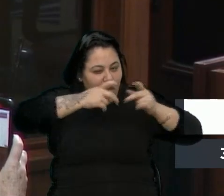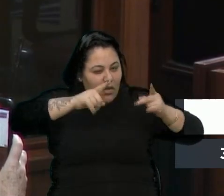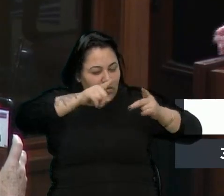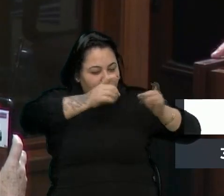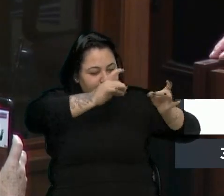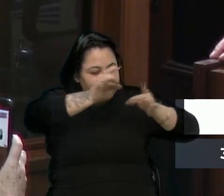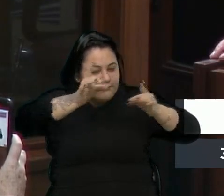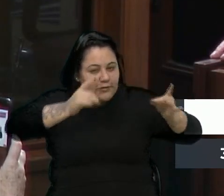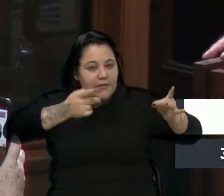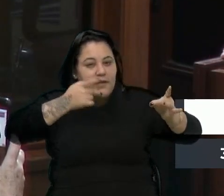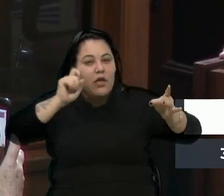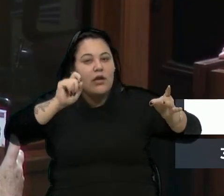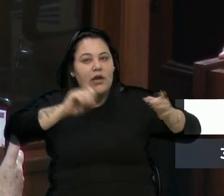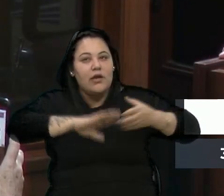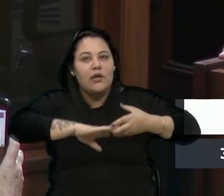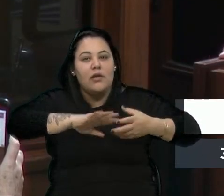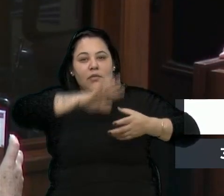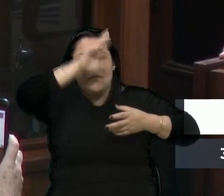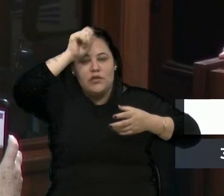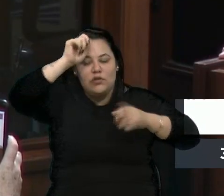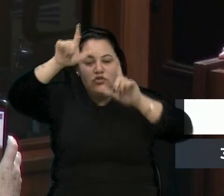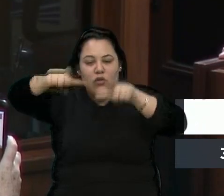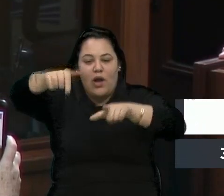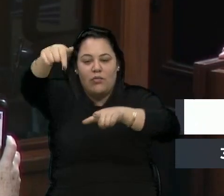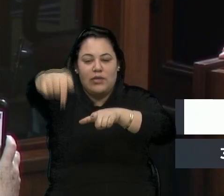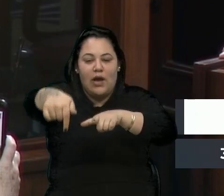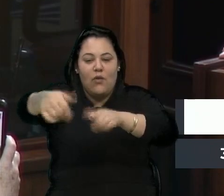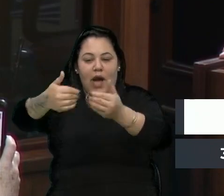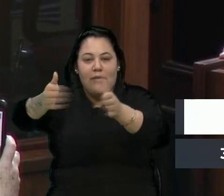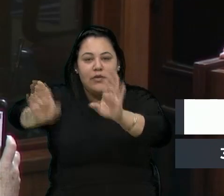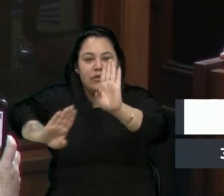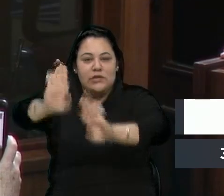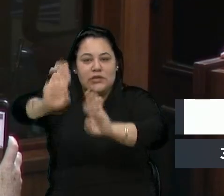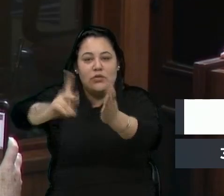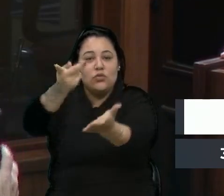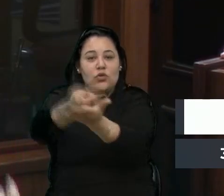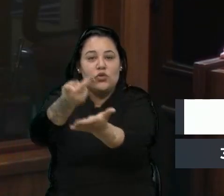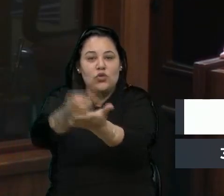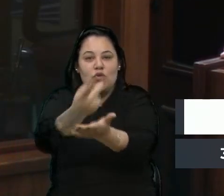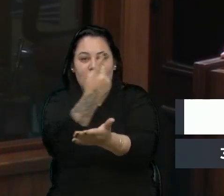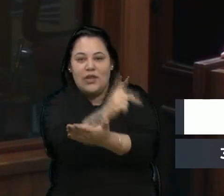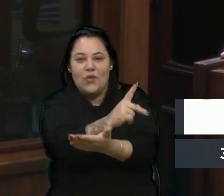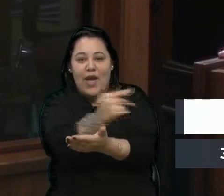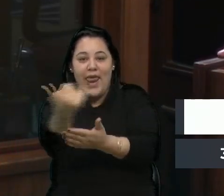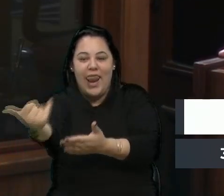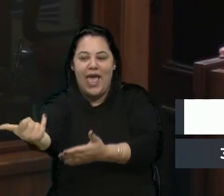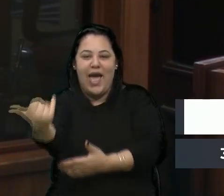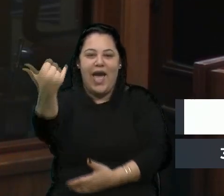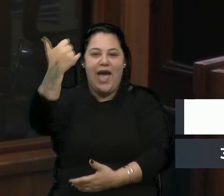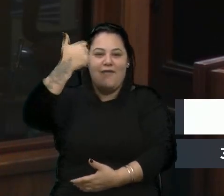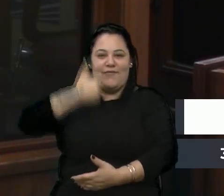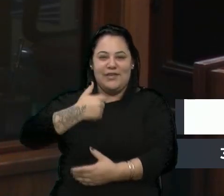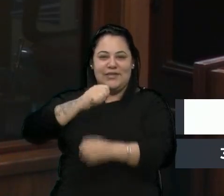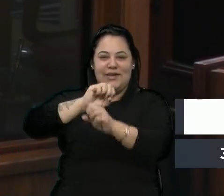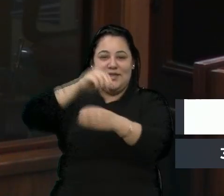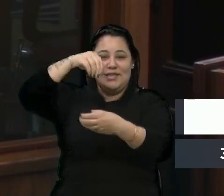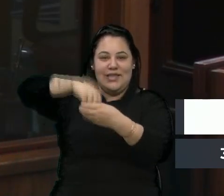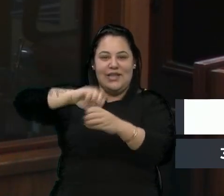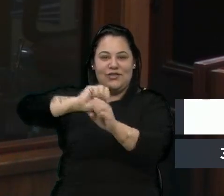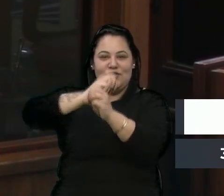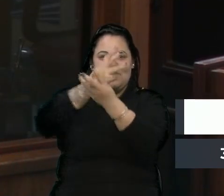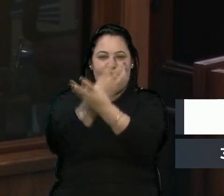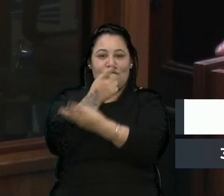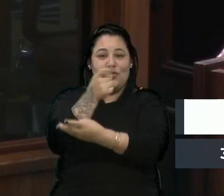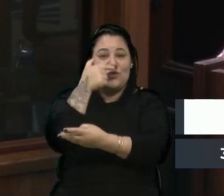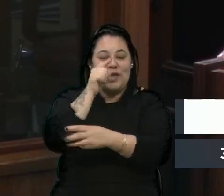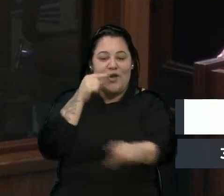ó, prefeitura de determinada cidade abriu licitação sobre aquele produto, ela avisa via software para te poder concorrer com a